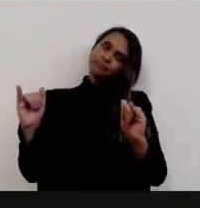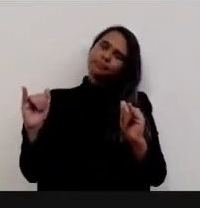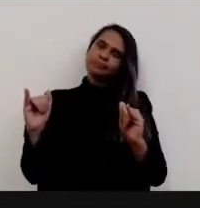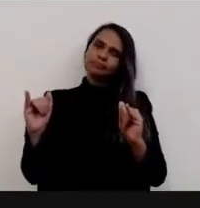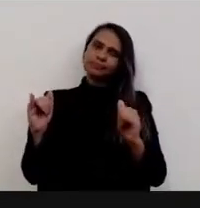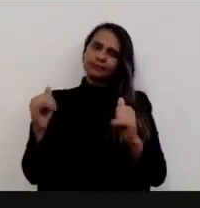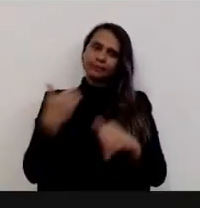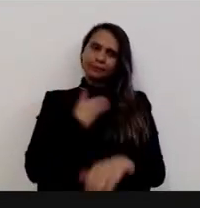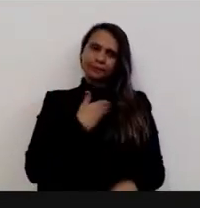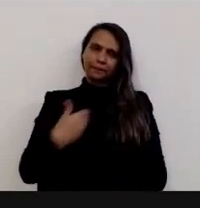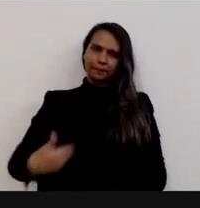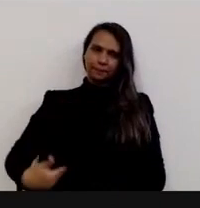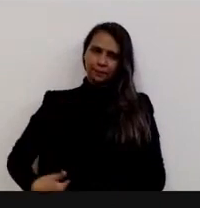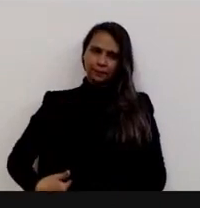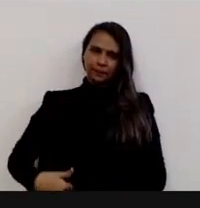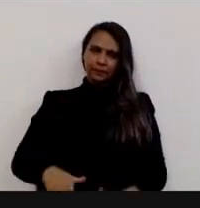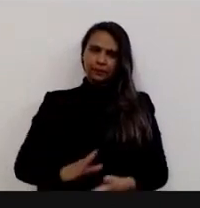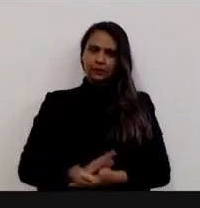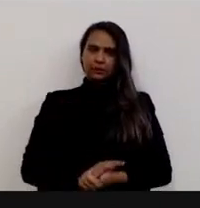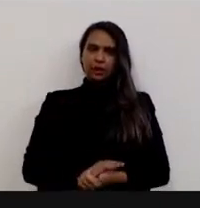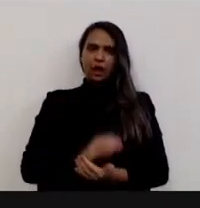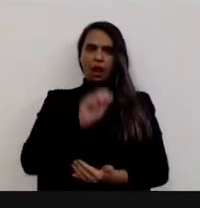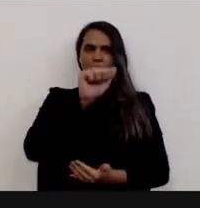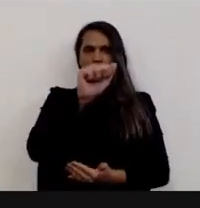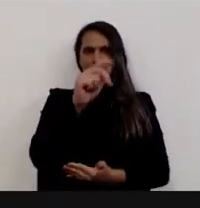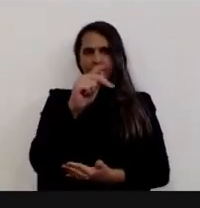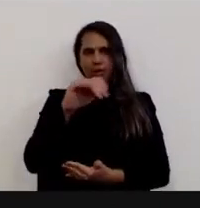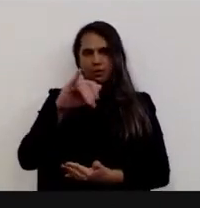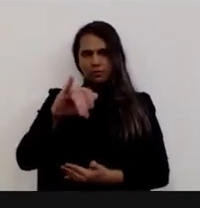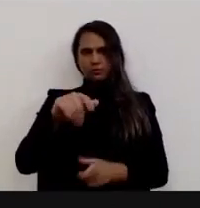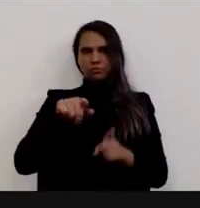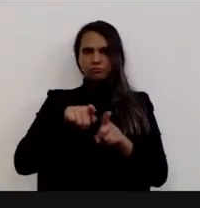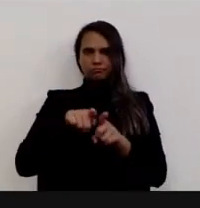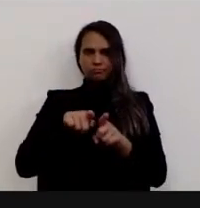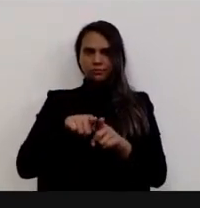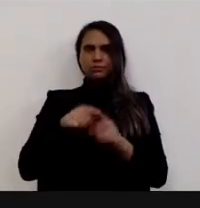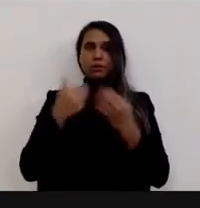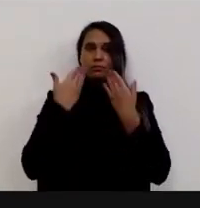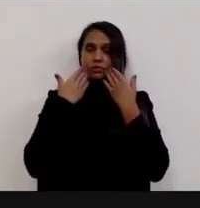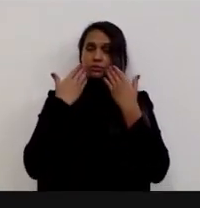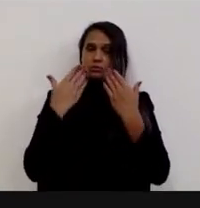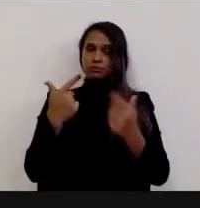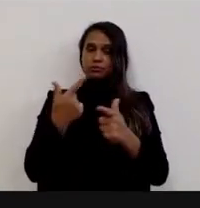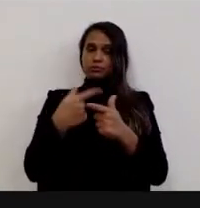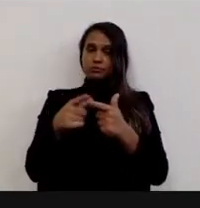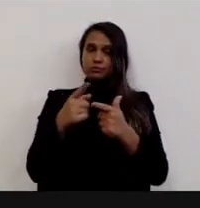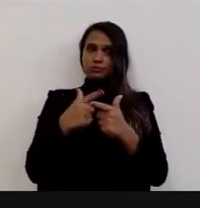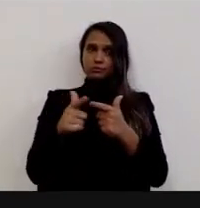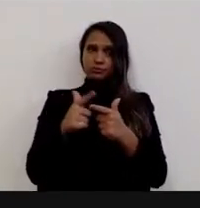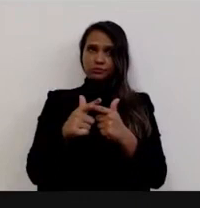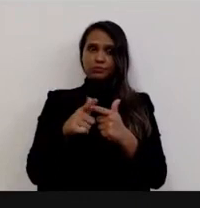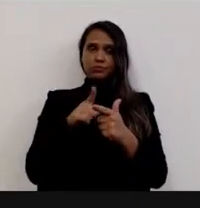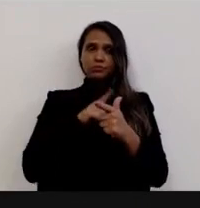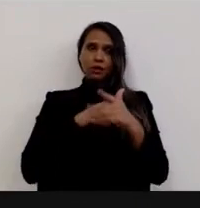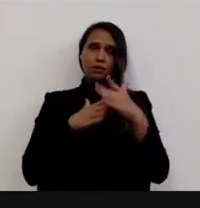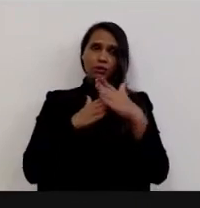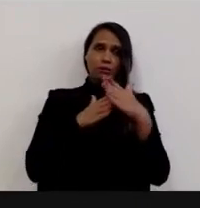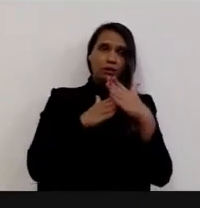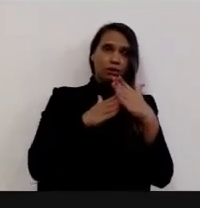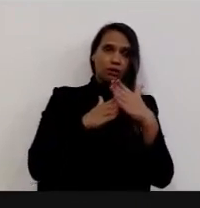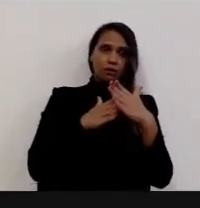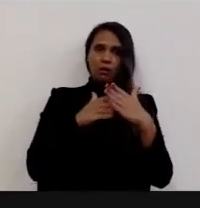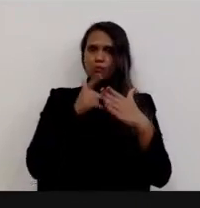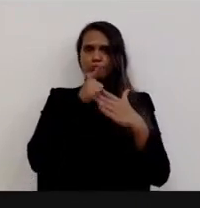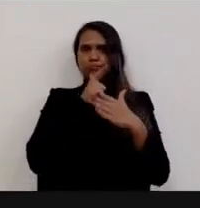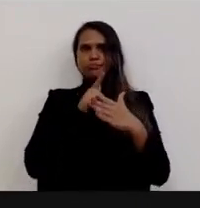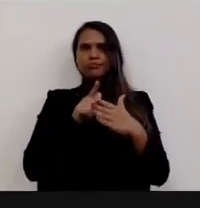pública. Essa API ainda foi detectado que ela apresentava um problema, que eu tinha uma limitação de que eu não